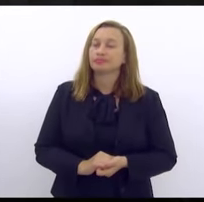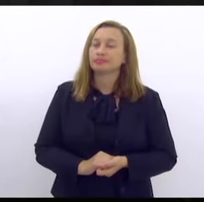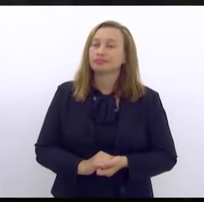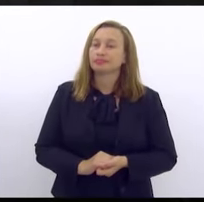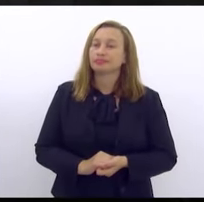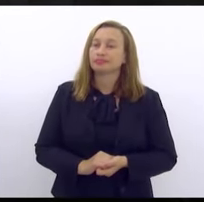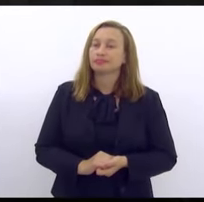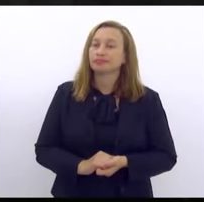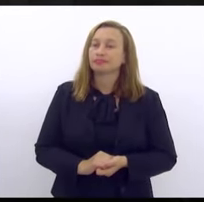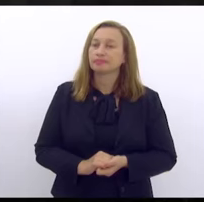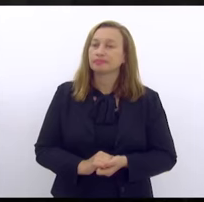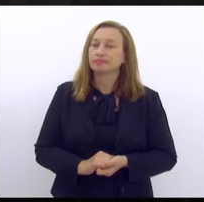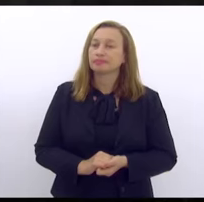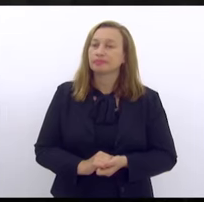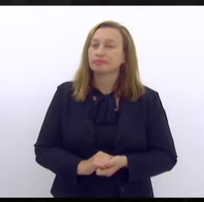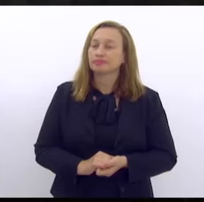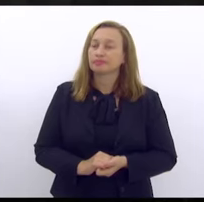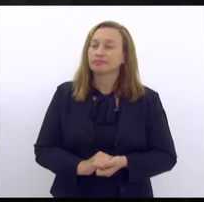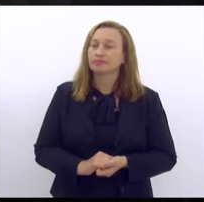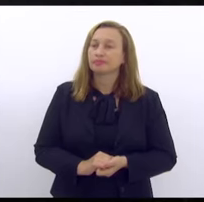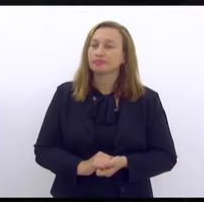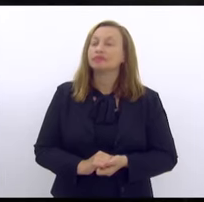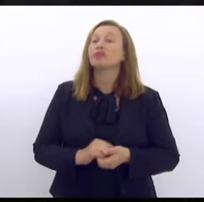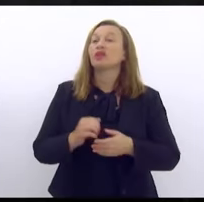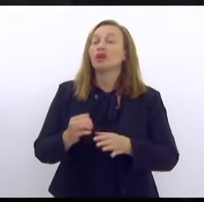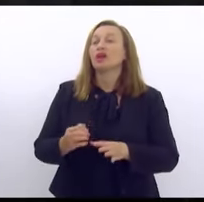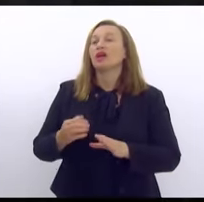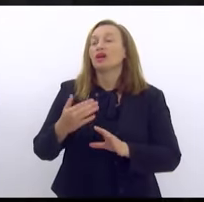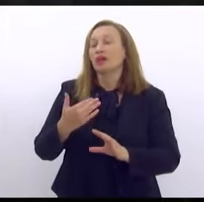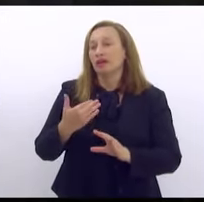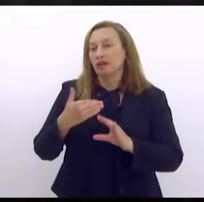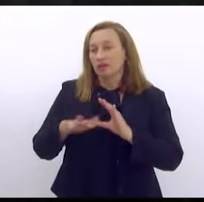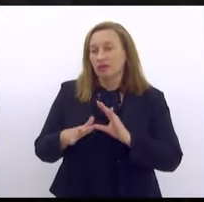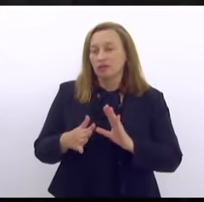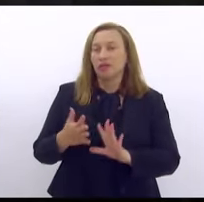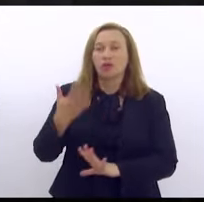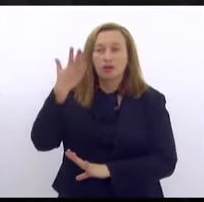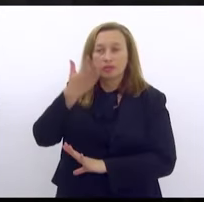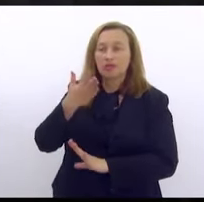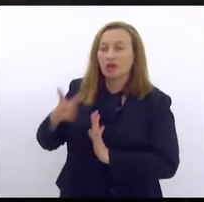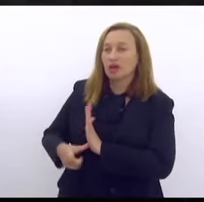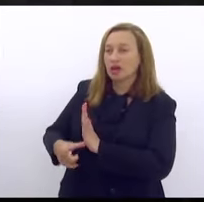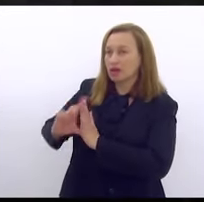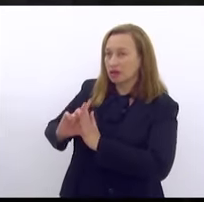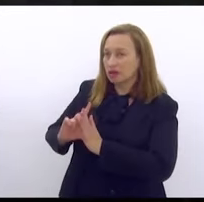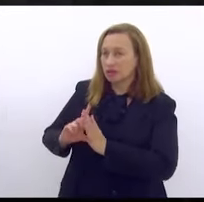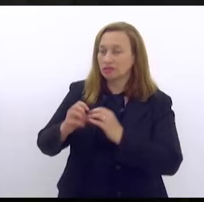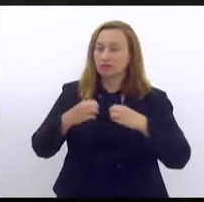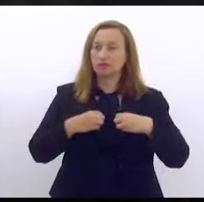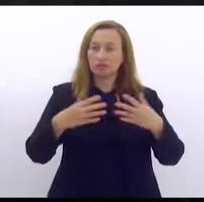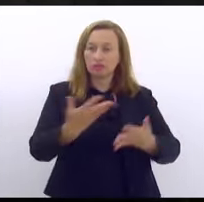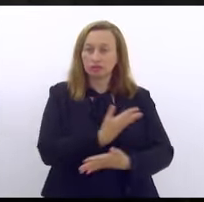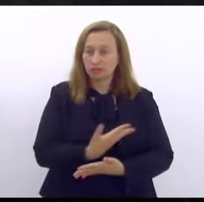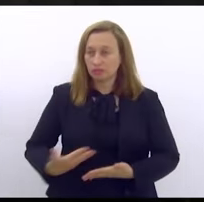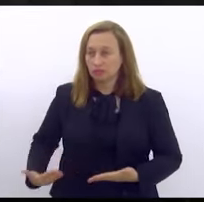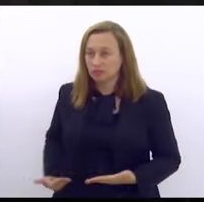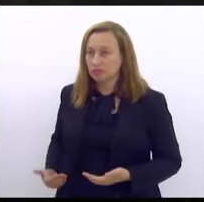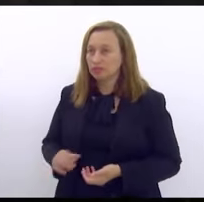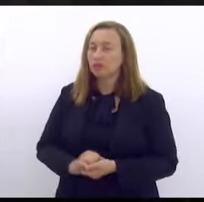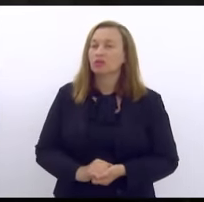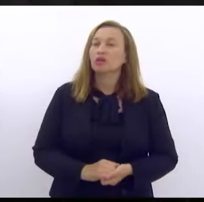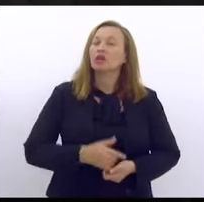a mensagem do envio da mesma, antes promovendo uma audiência pública. E